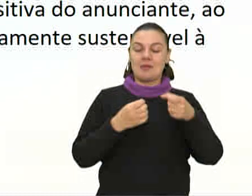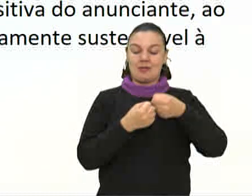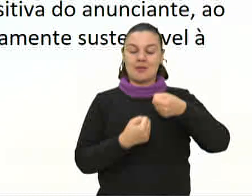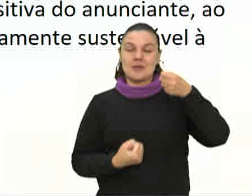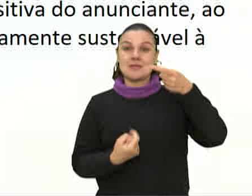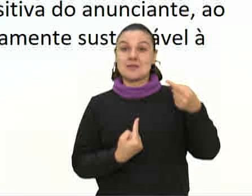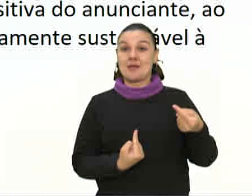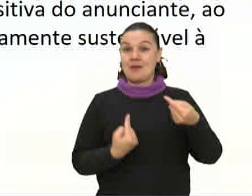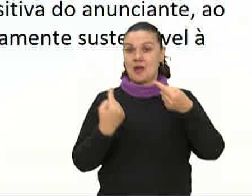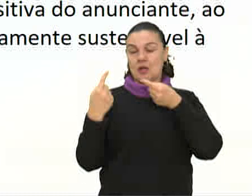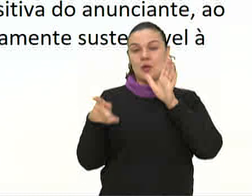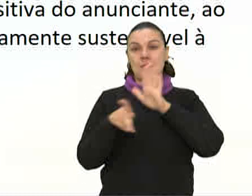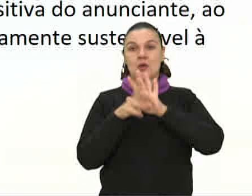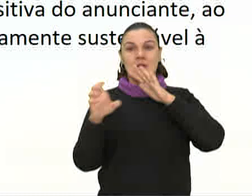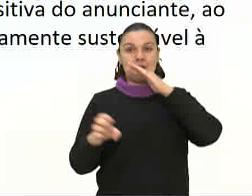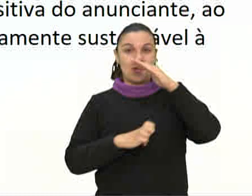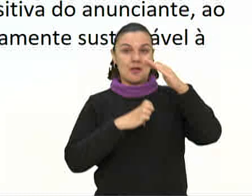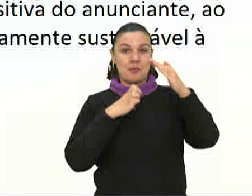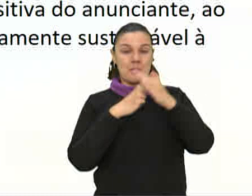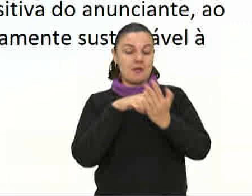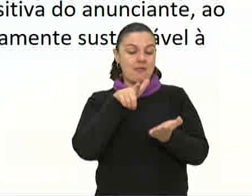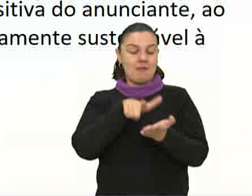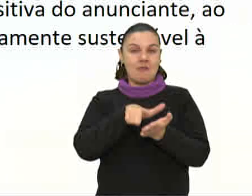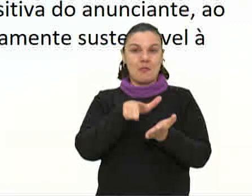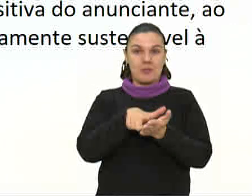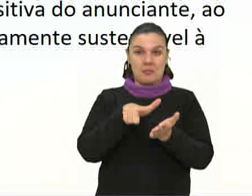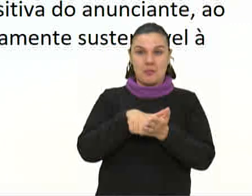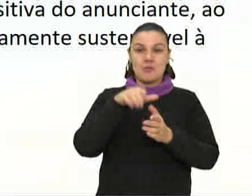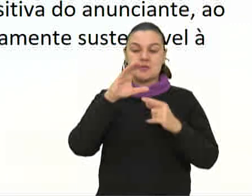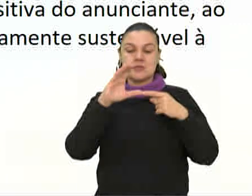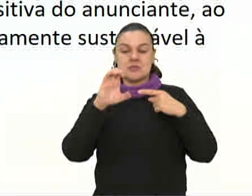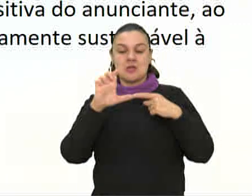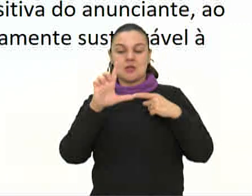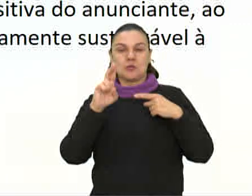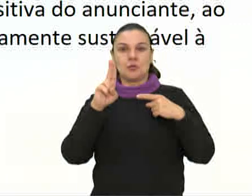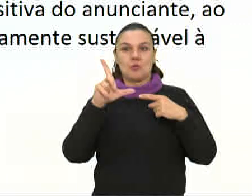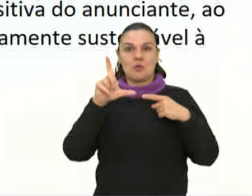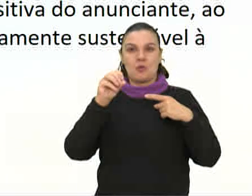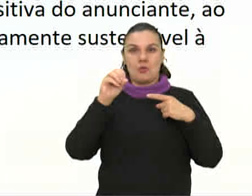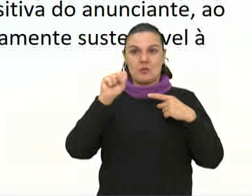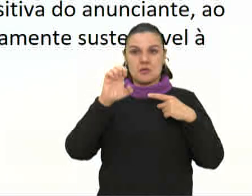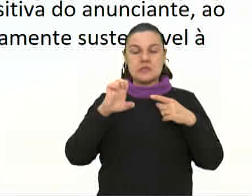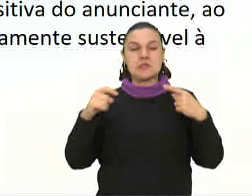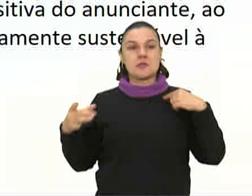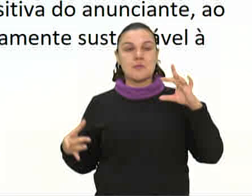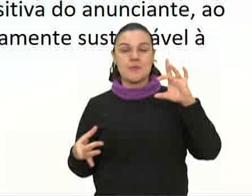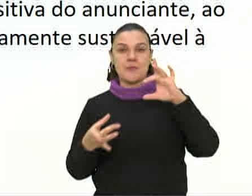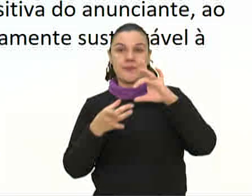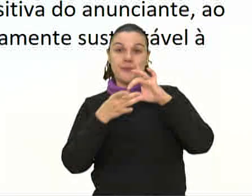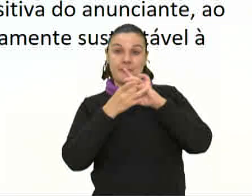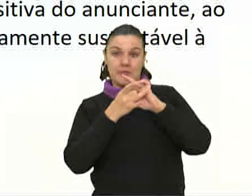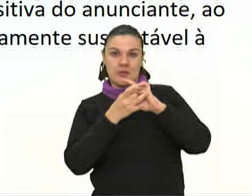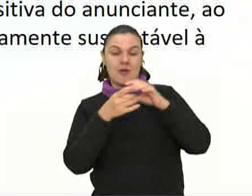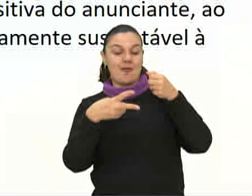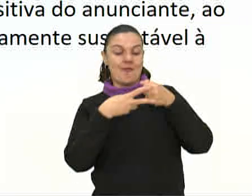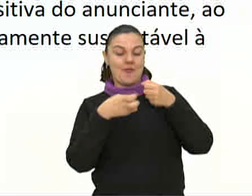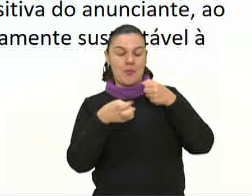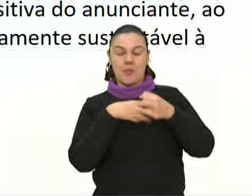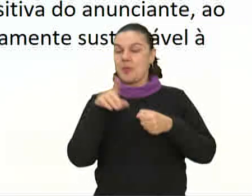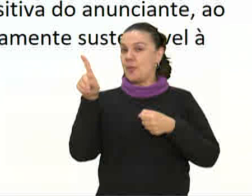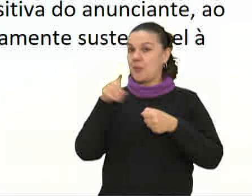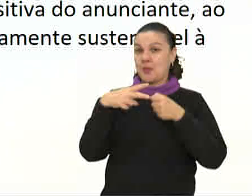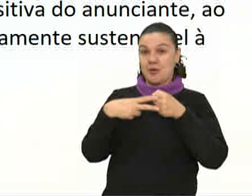Esse cartaz é de uma empresa de papel e celulose. A combinação entre elementos verbais e não